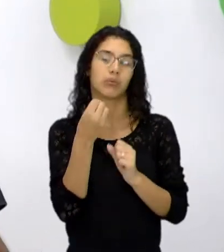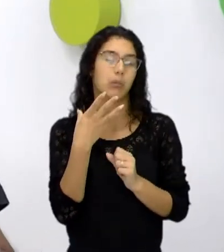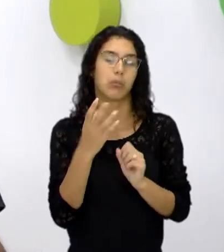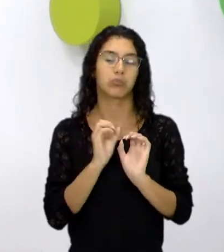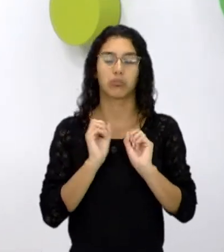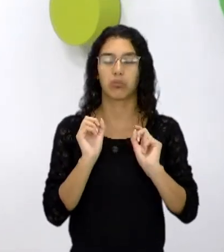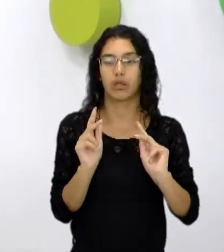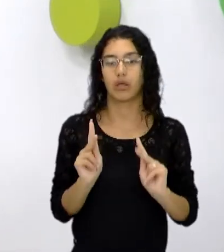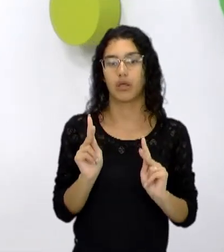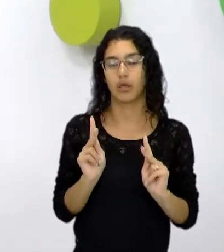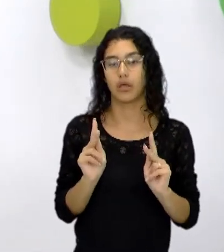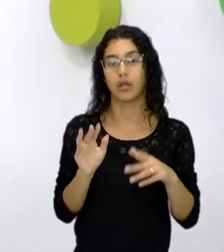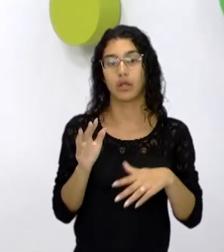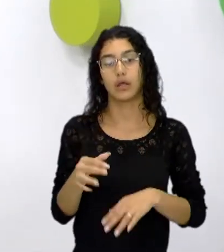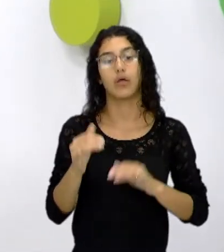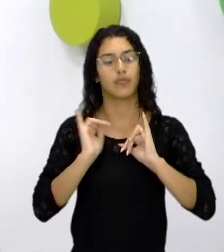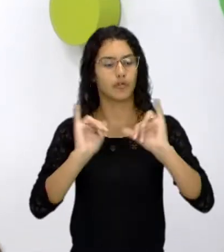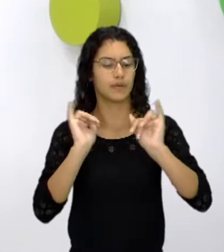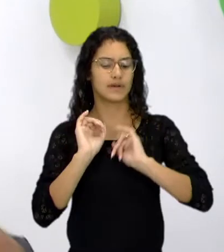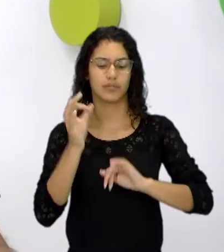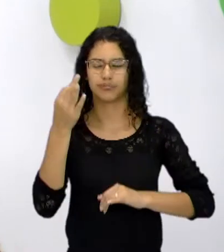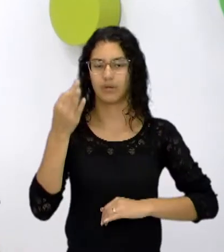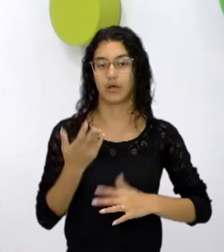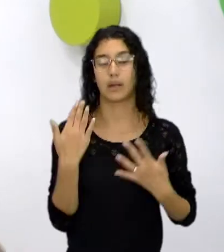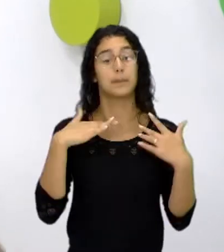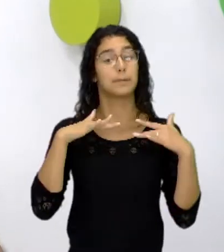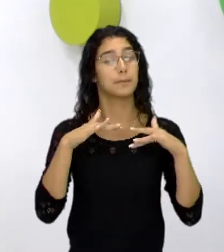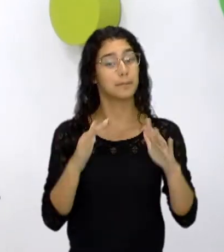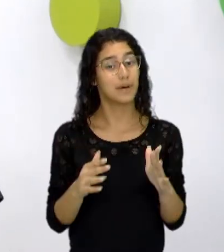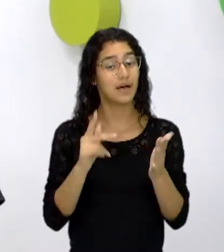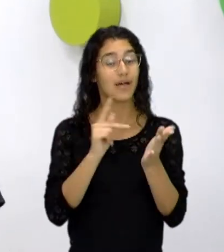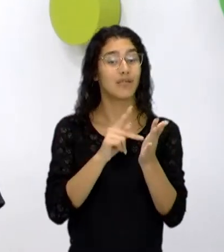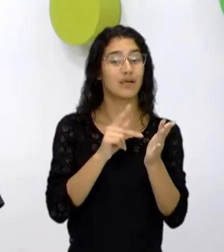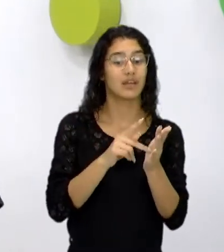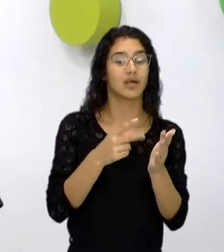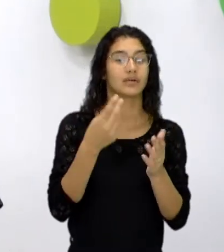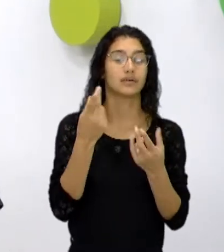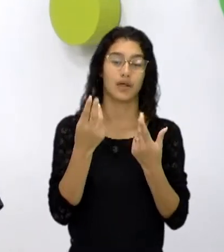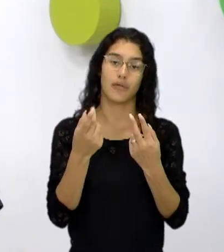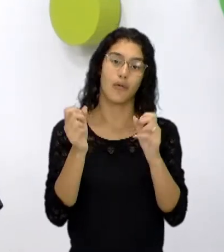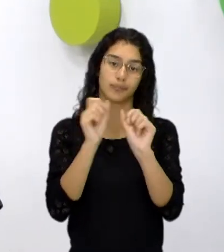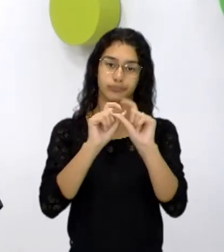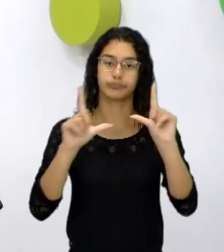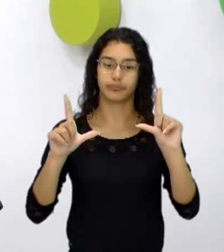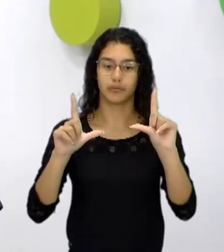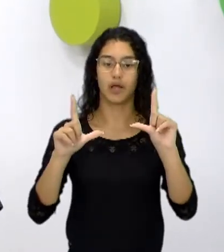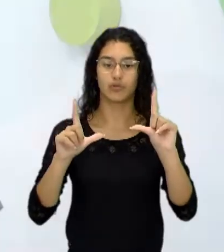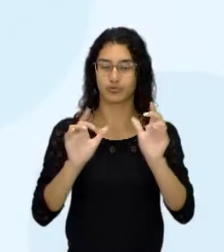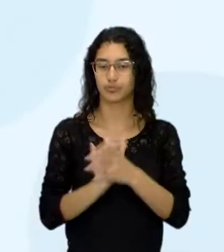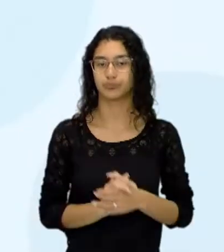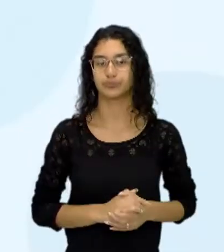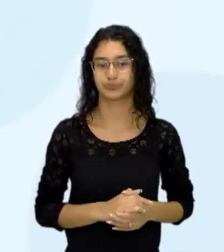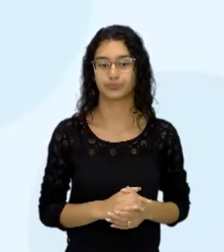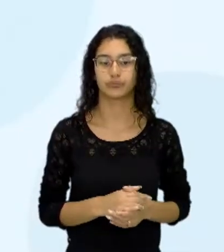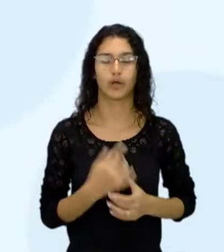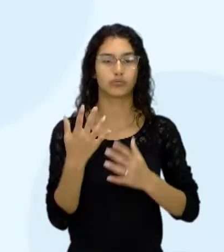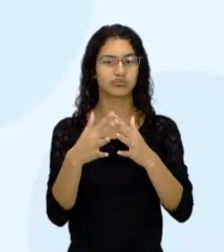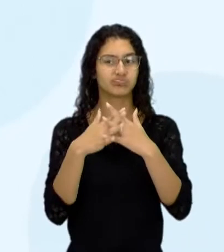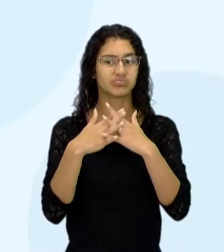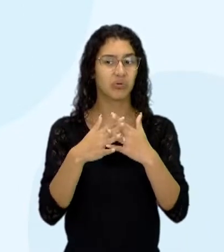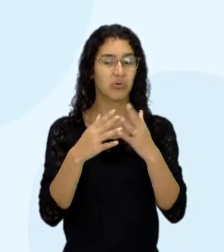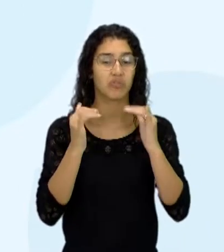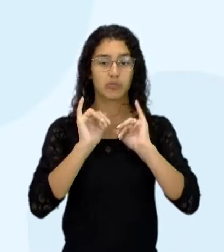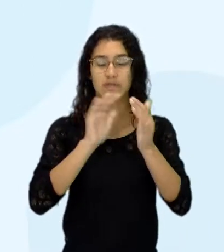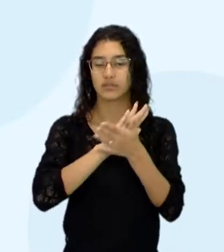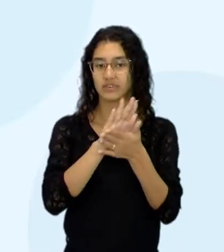gente acha que está sendo bem informado, mas na verdade a gente está, como essa imagem aí, né, o rapaz dentro de uma bolha. E